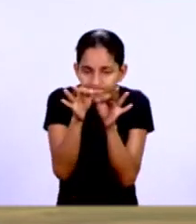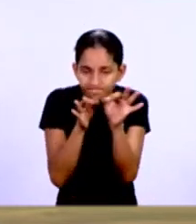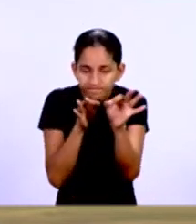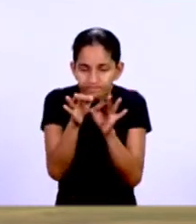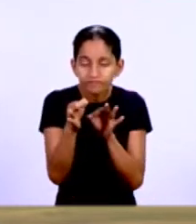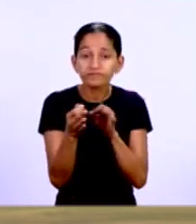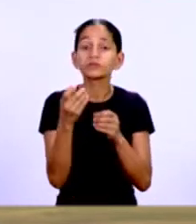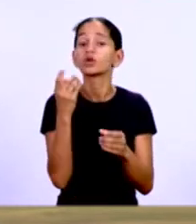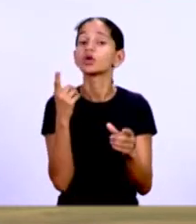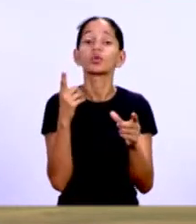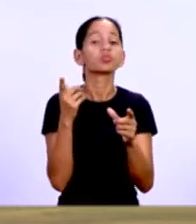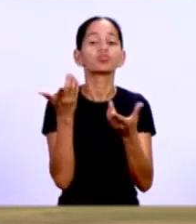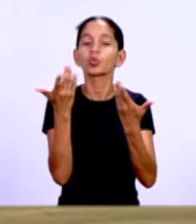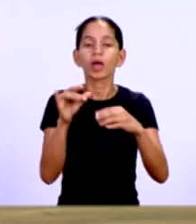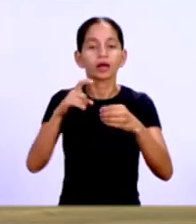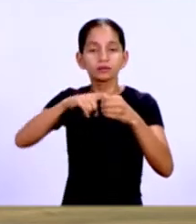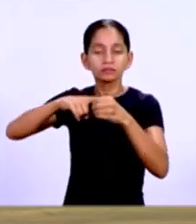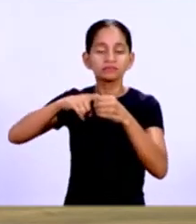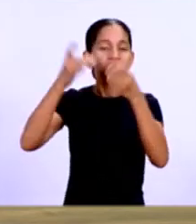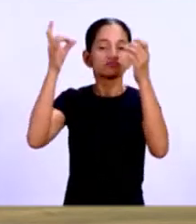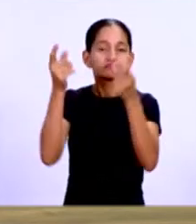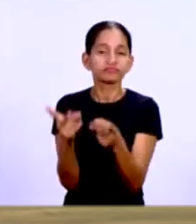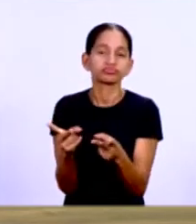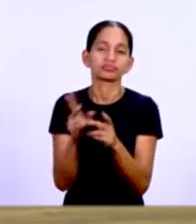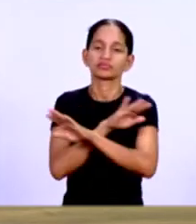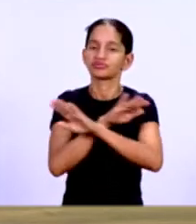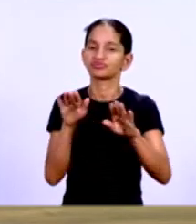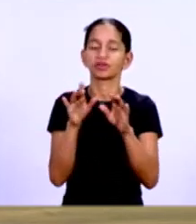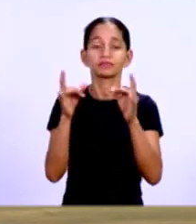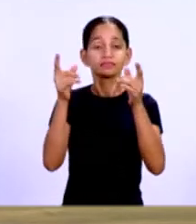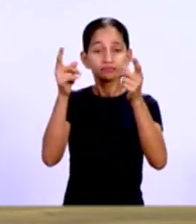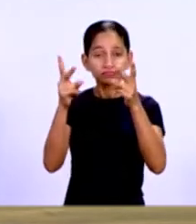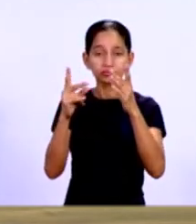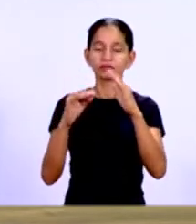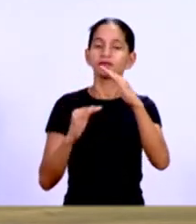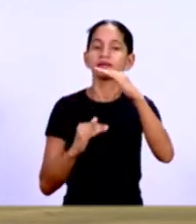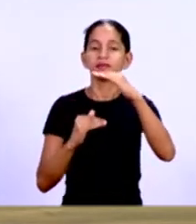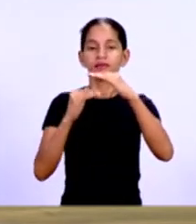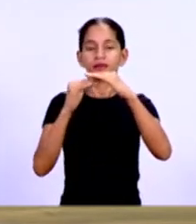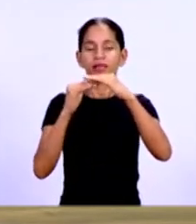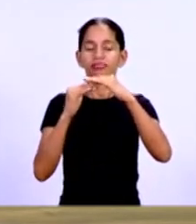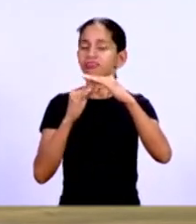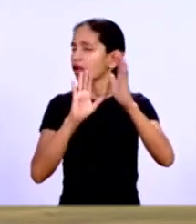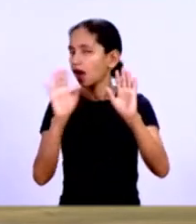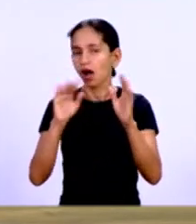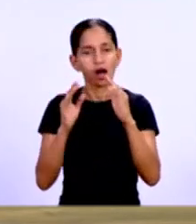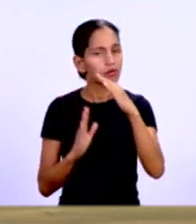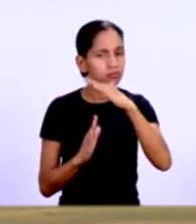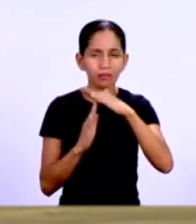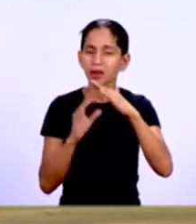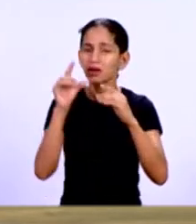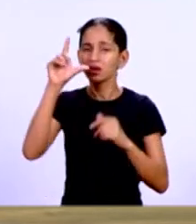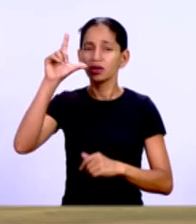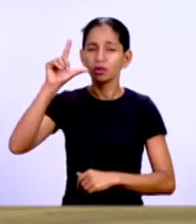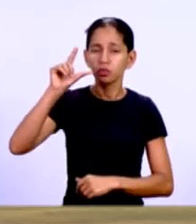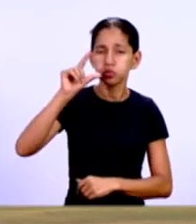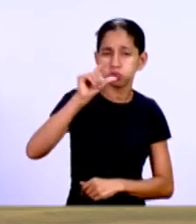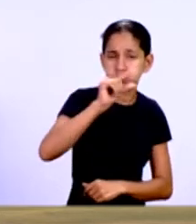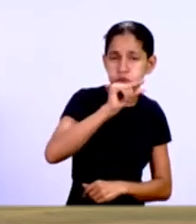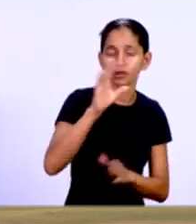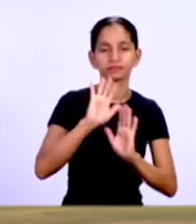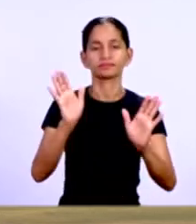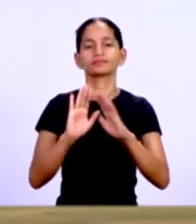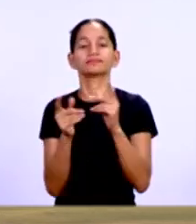de saída, onde caso a ação caia abaixo daquele valor, o programa automaticamente vende essa ação para que você não tenha um prejuízo muito